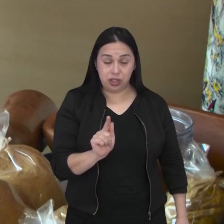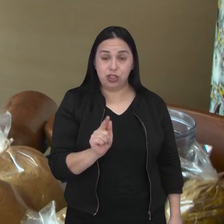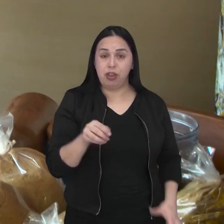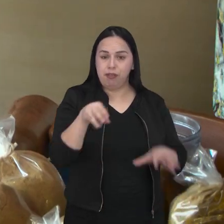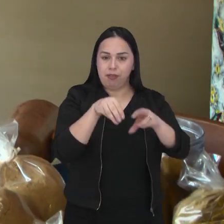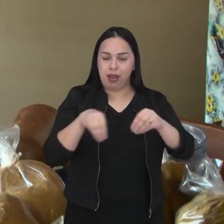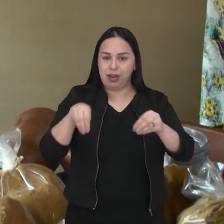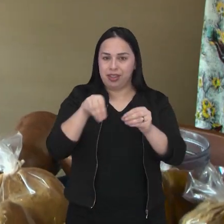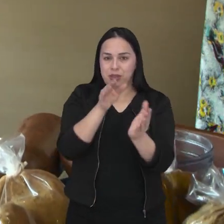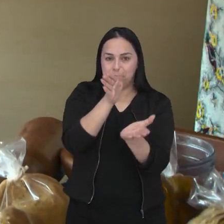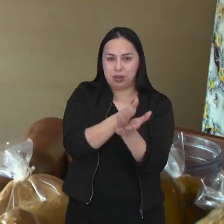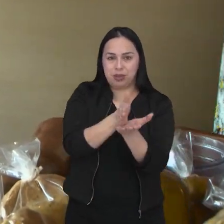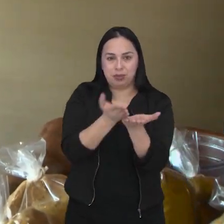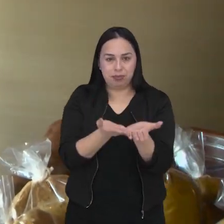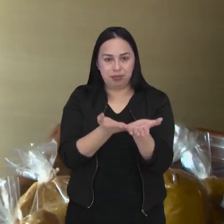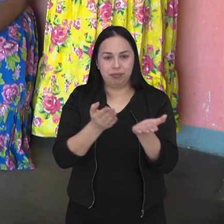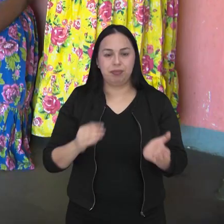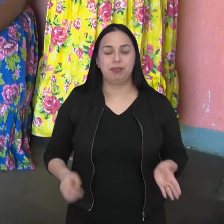de mandioca.